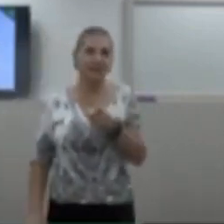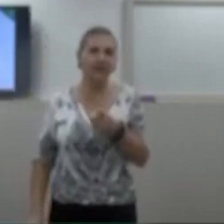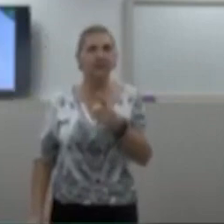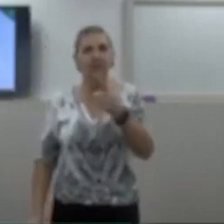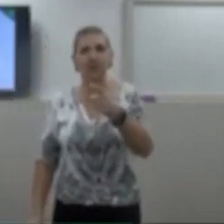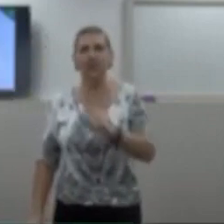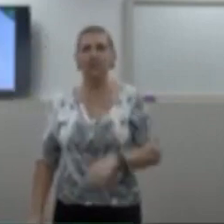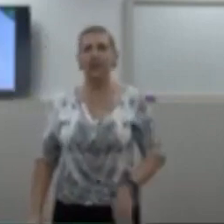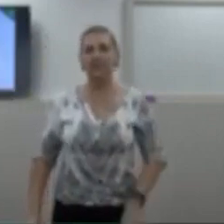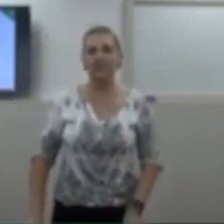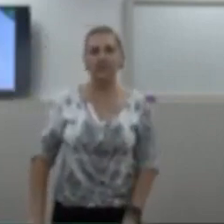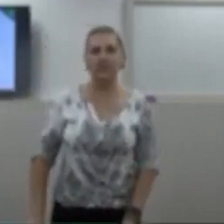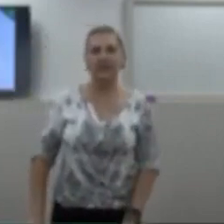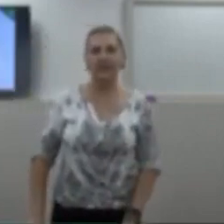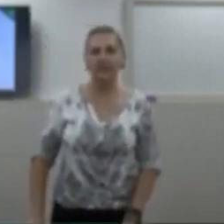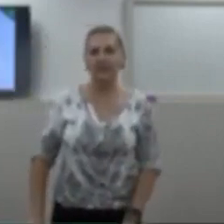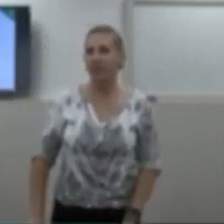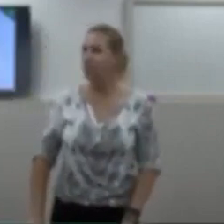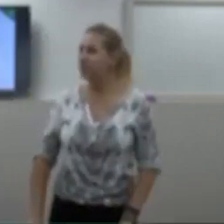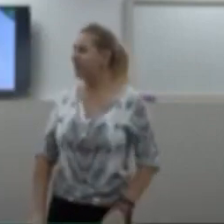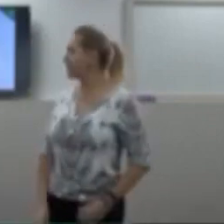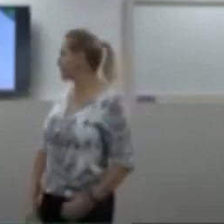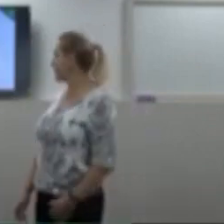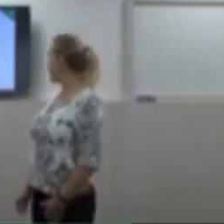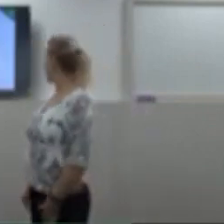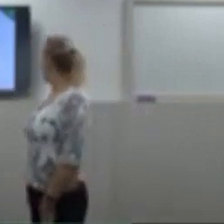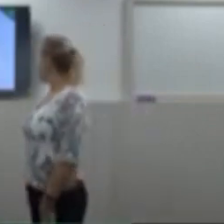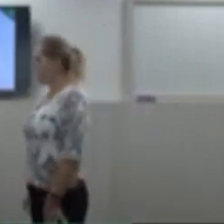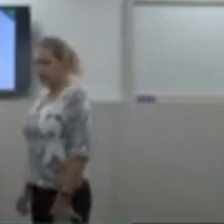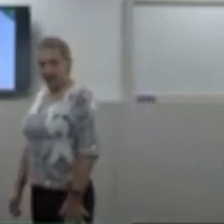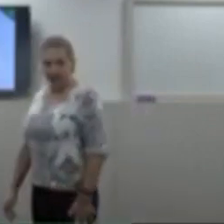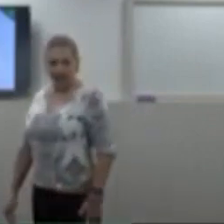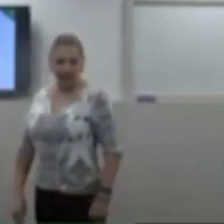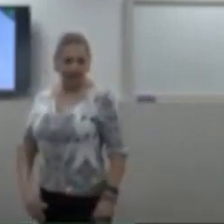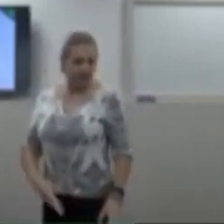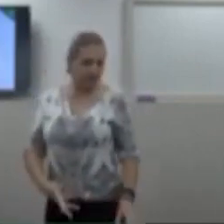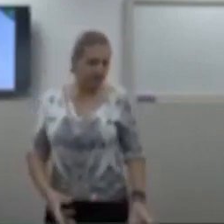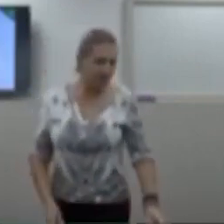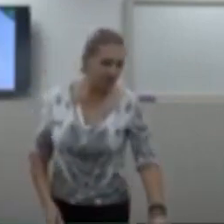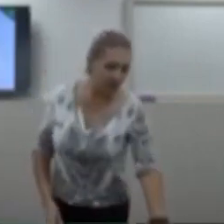tem 30 e eu tenho 10 anos de idade. 1/3.